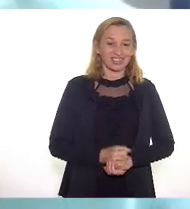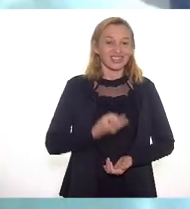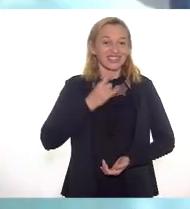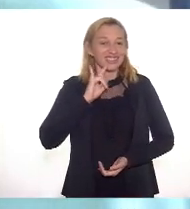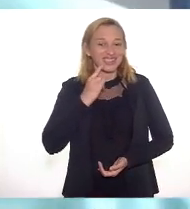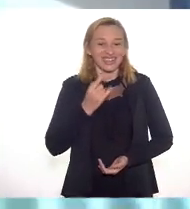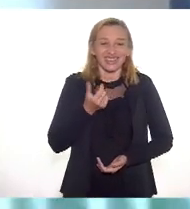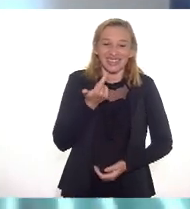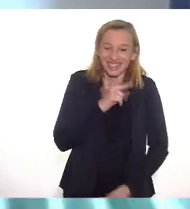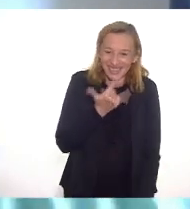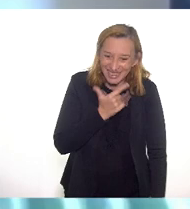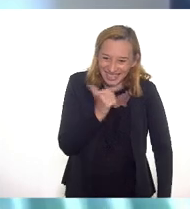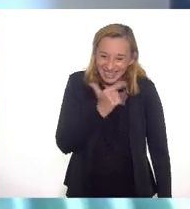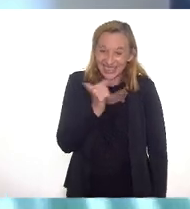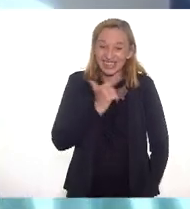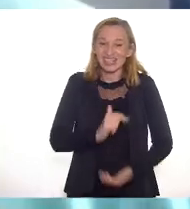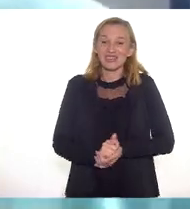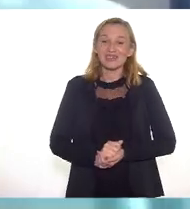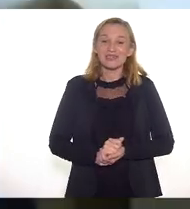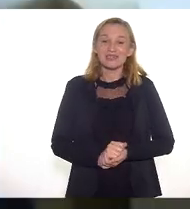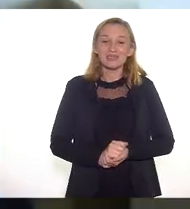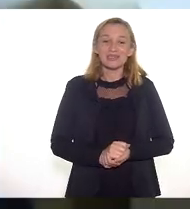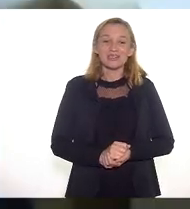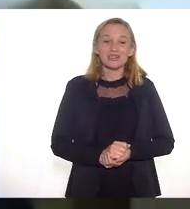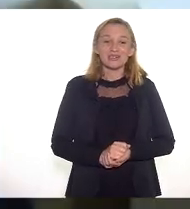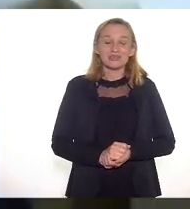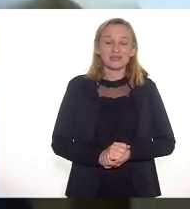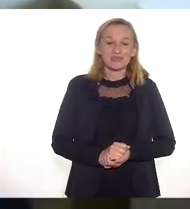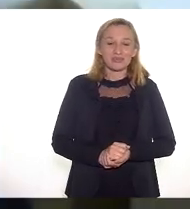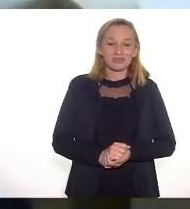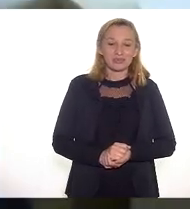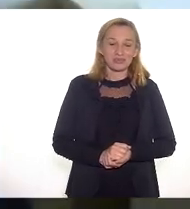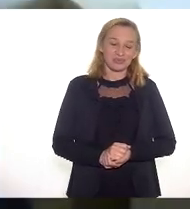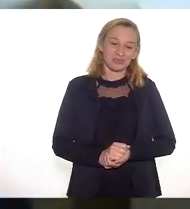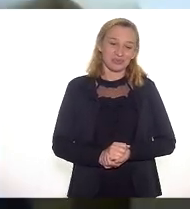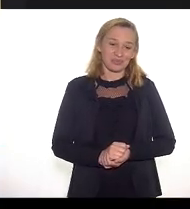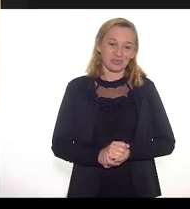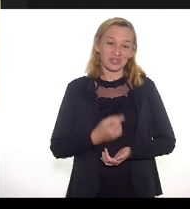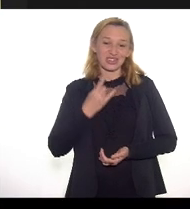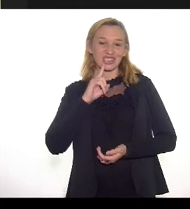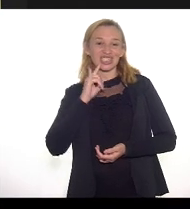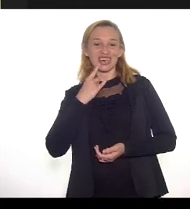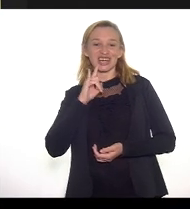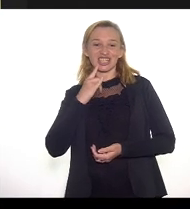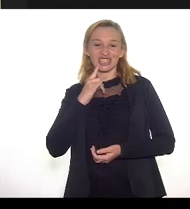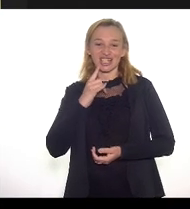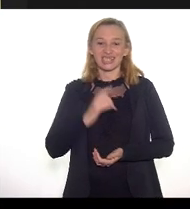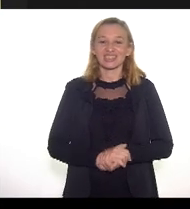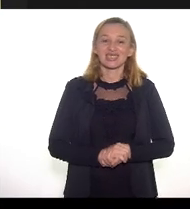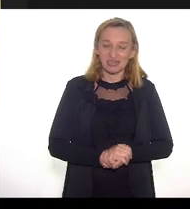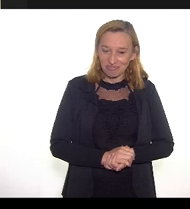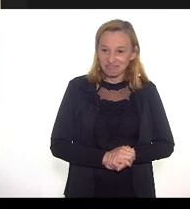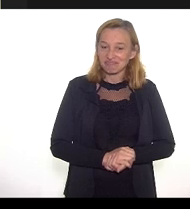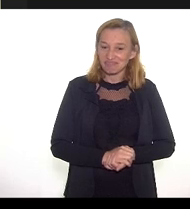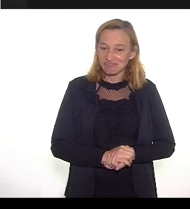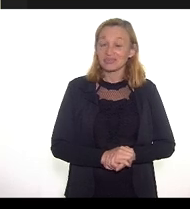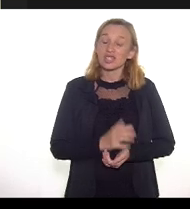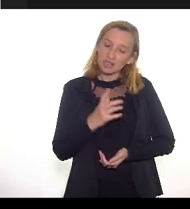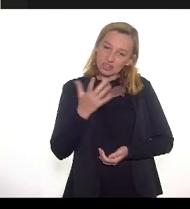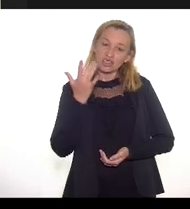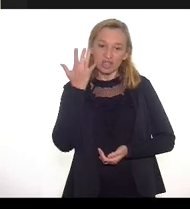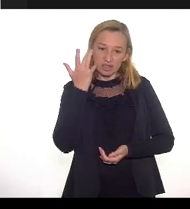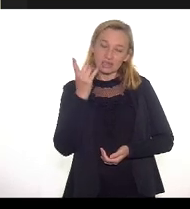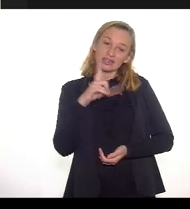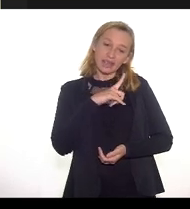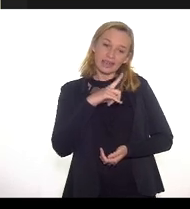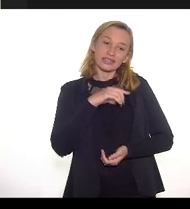Toma. Lembrou do remédio, Barreiro? Então, o líquido de Paraty, milagroso. Eu acho que há uma